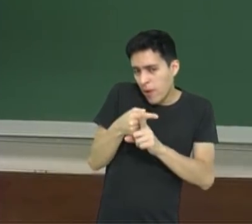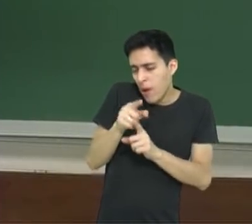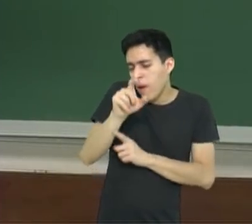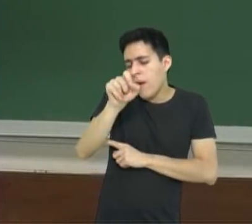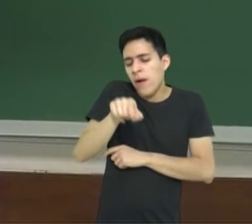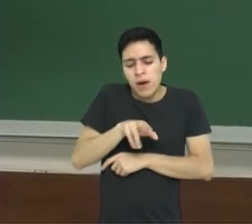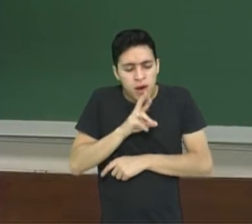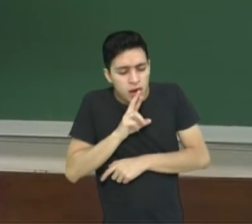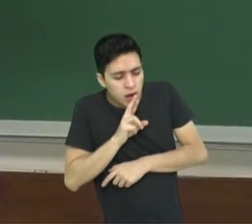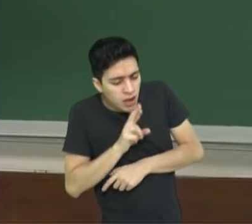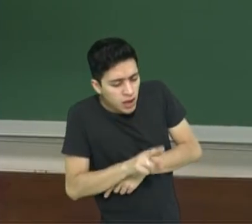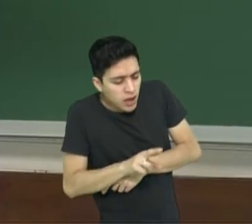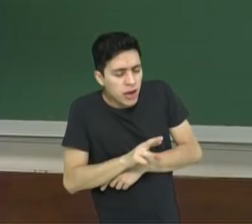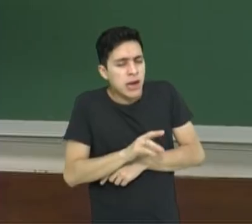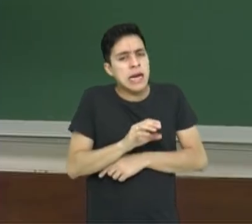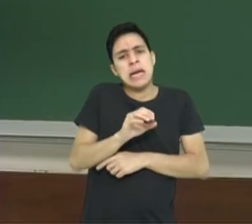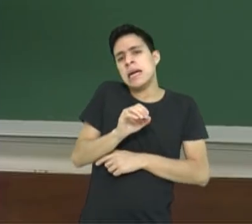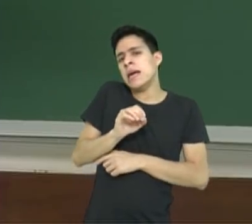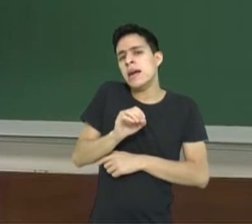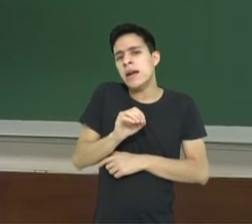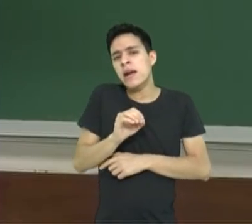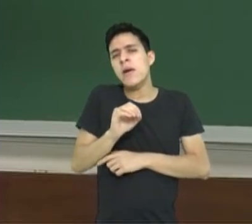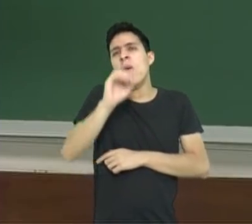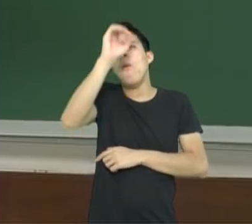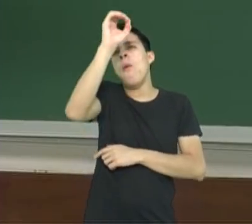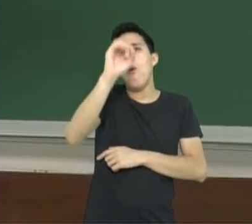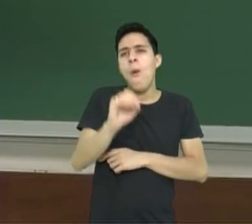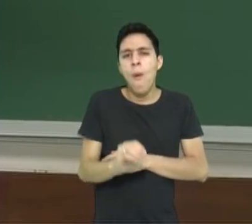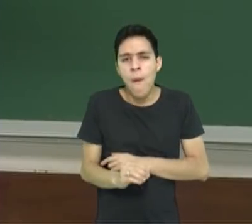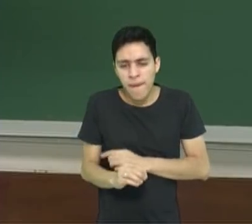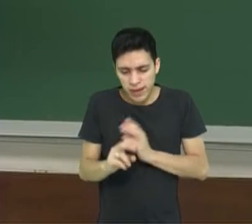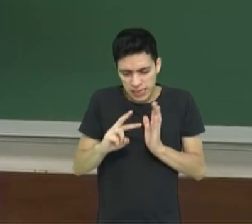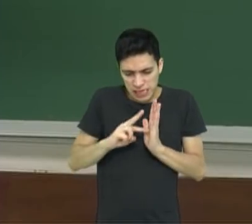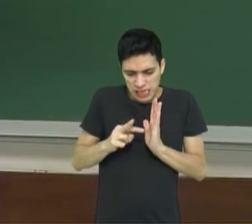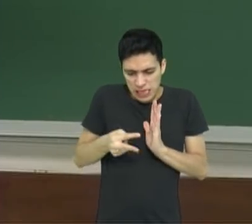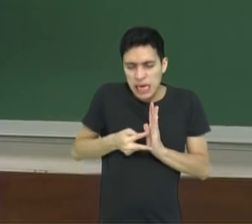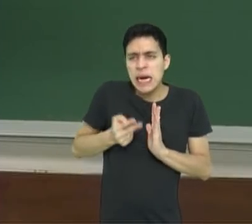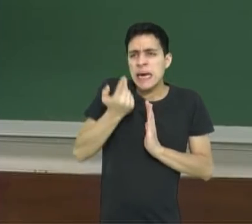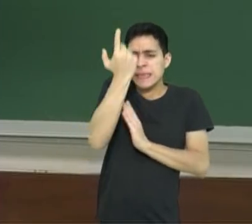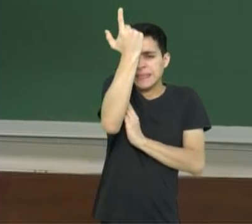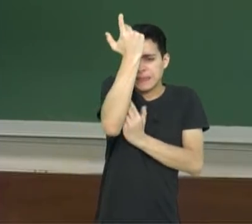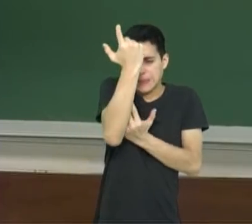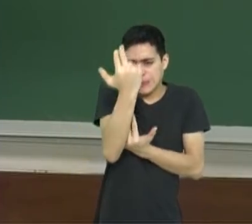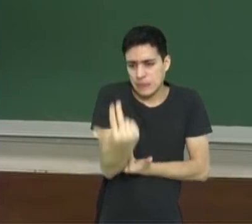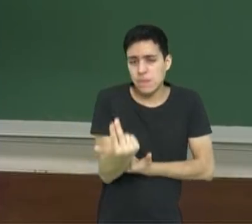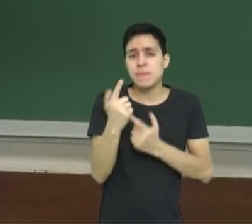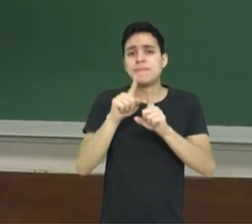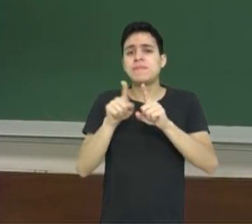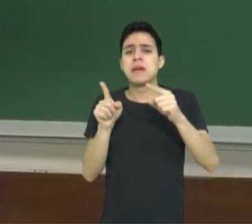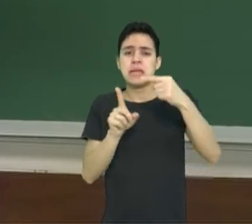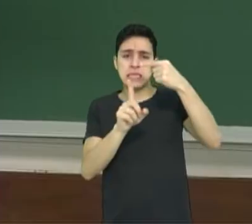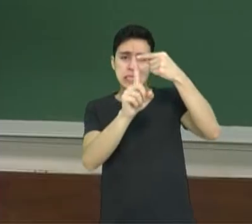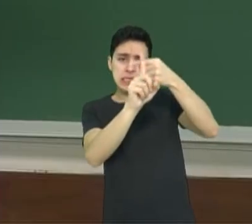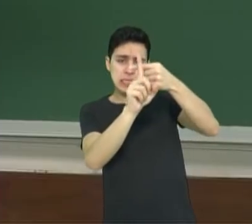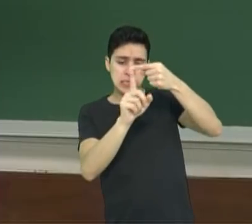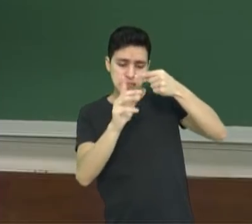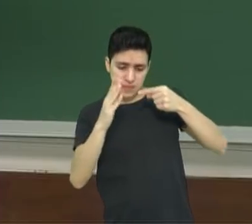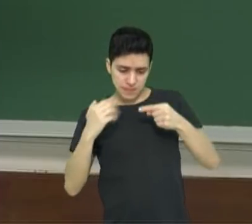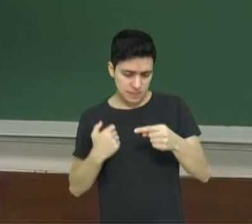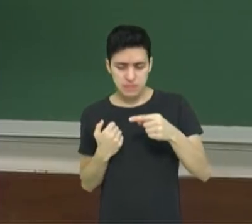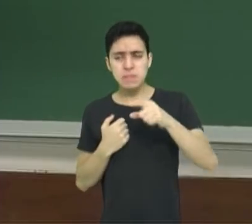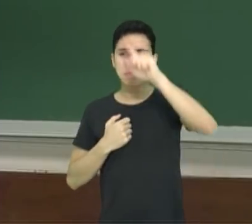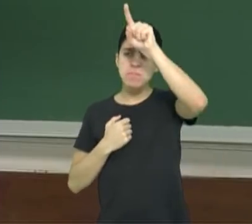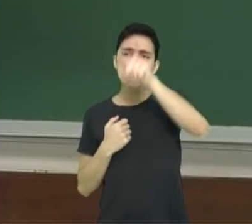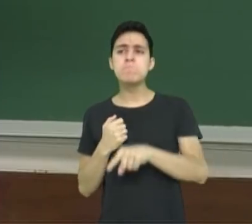dá 0. Sumiu. Eu tenho a mesma coisa com sinais opostos. 2y